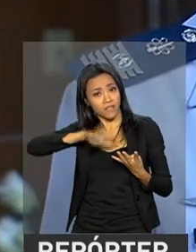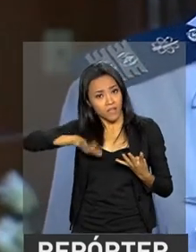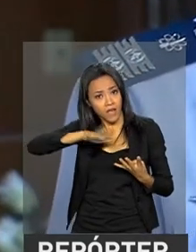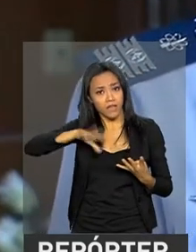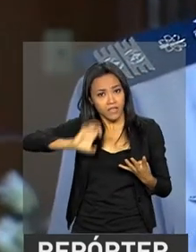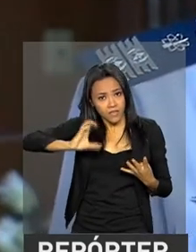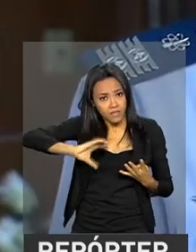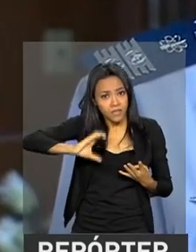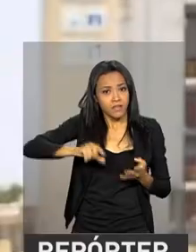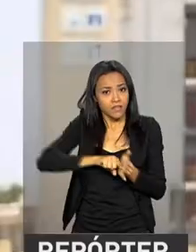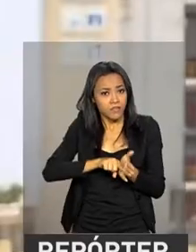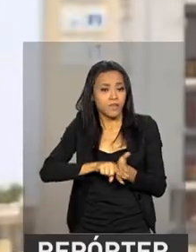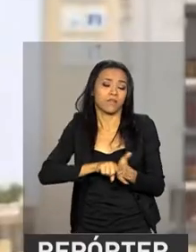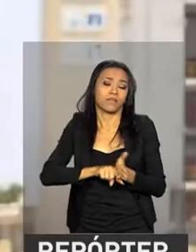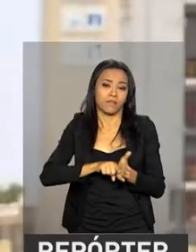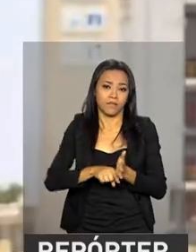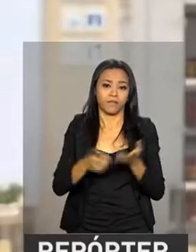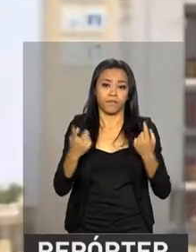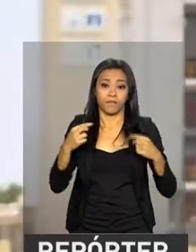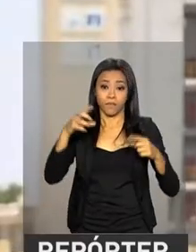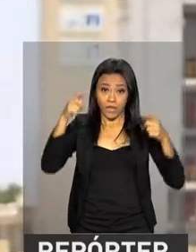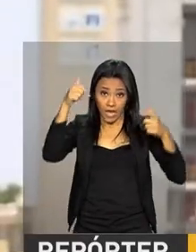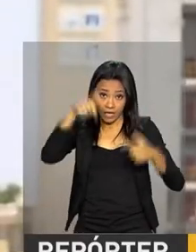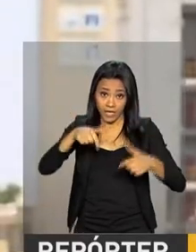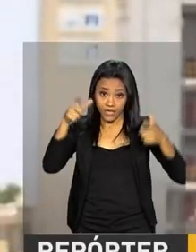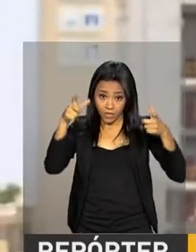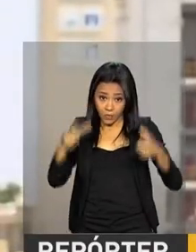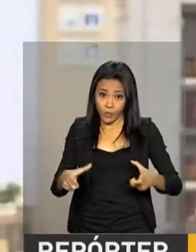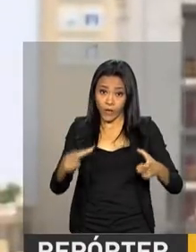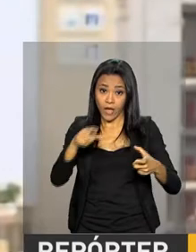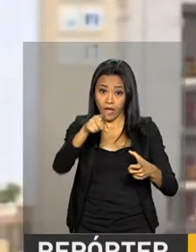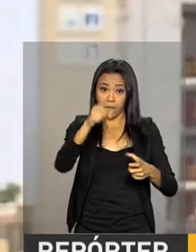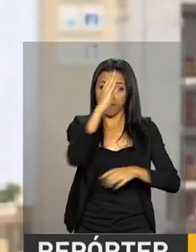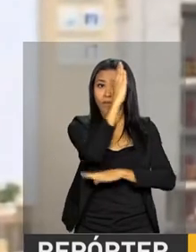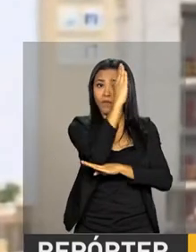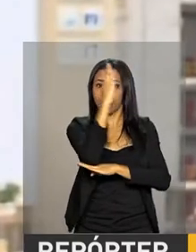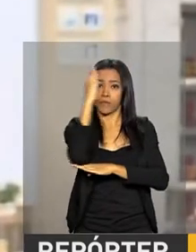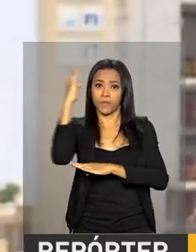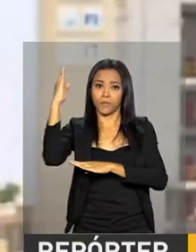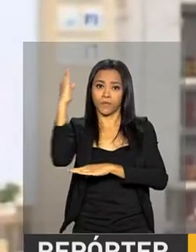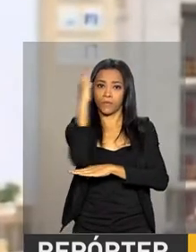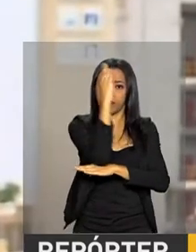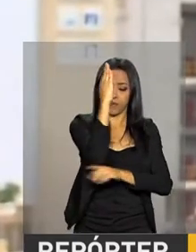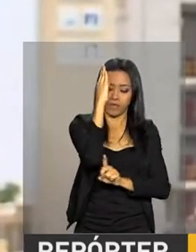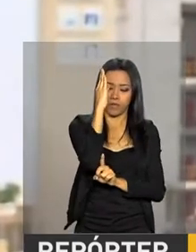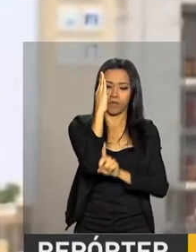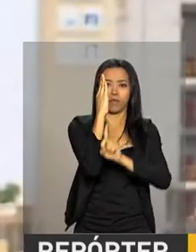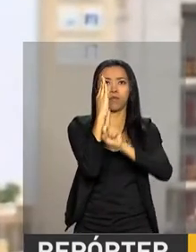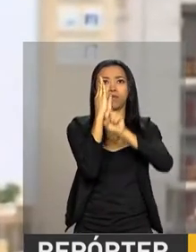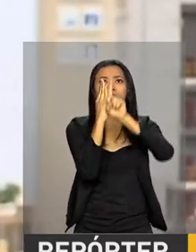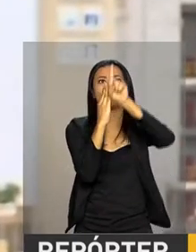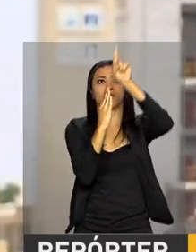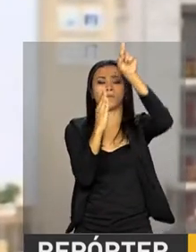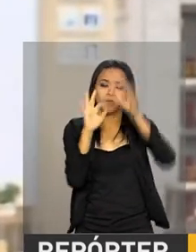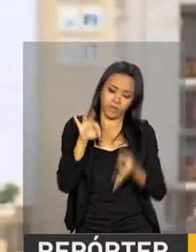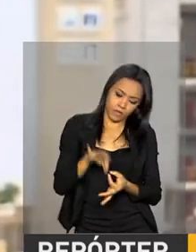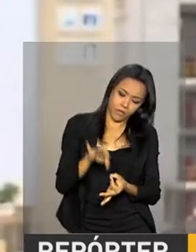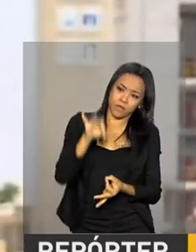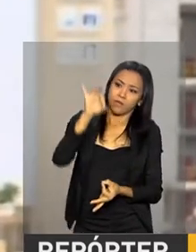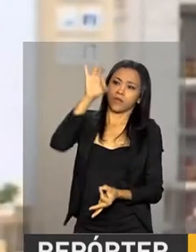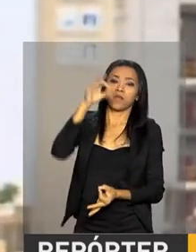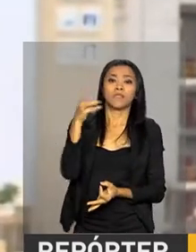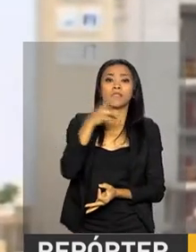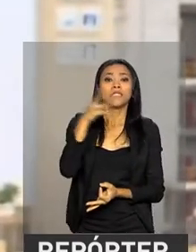brasileiras e internacionais. Aqui no centro, a Torre Móvel de Integração, reconstruída em 2012, tem 33 metros de